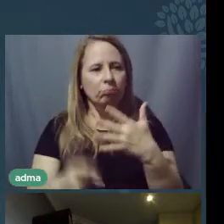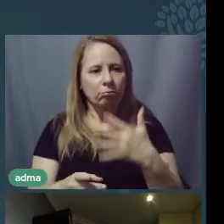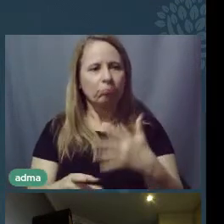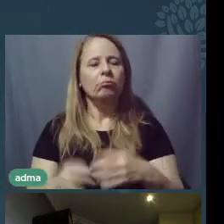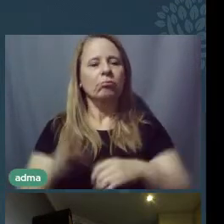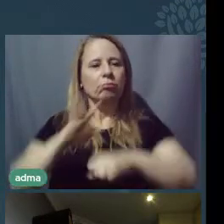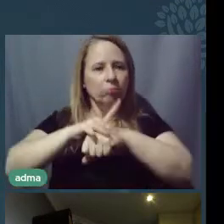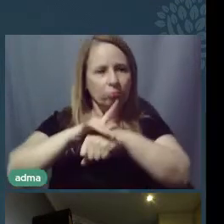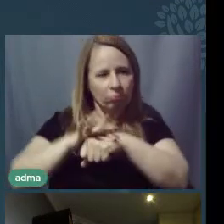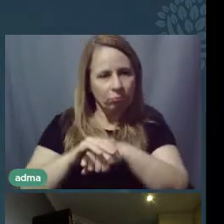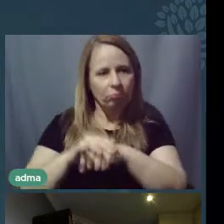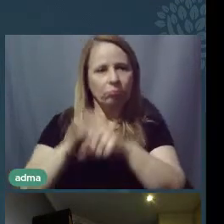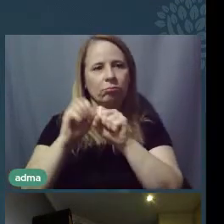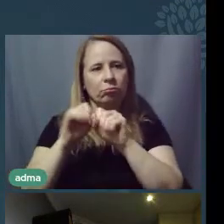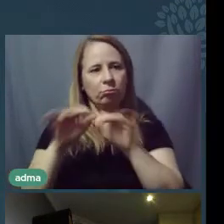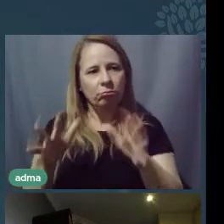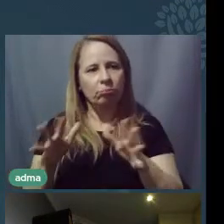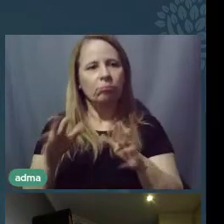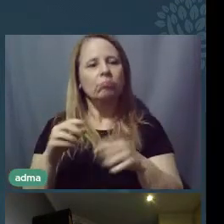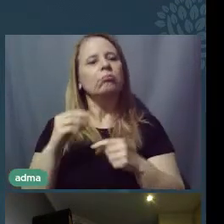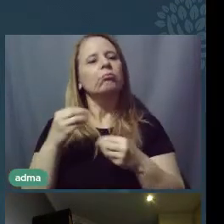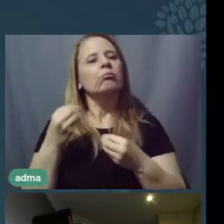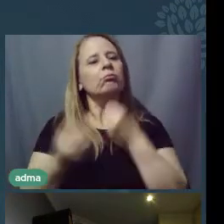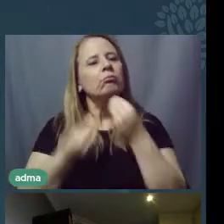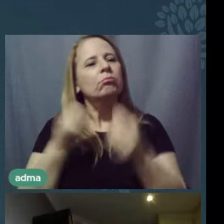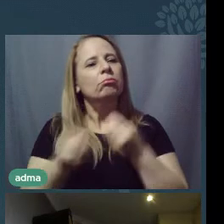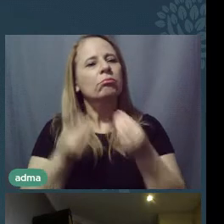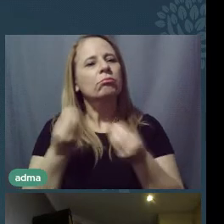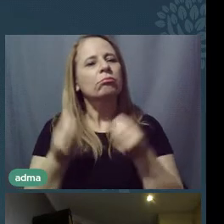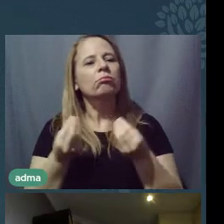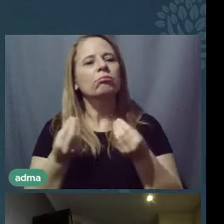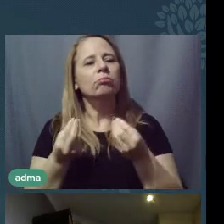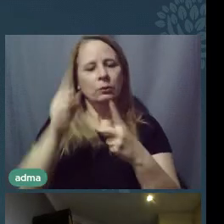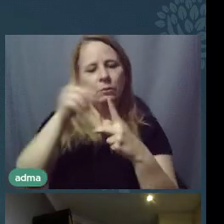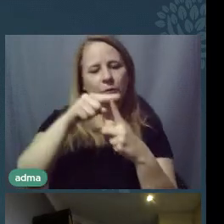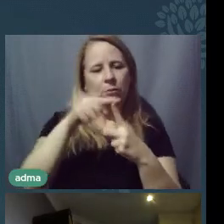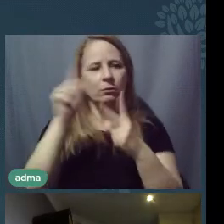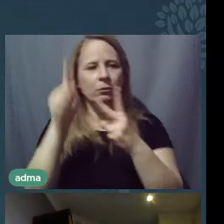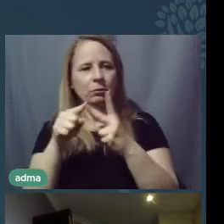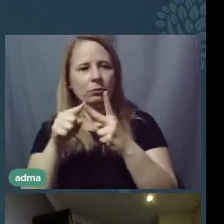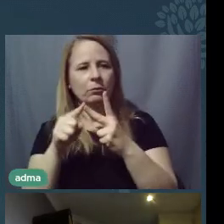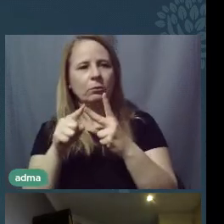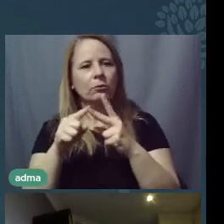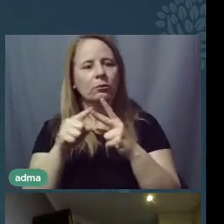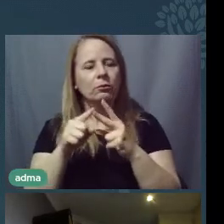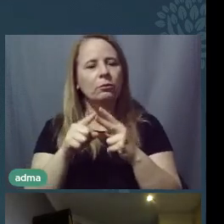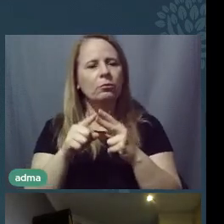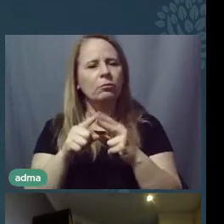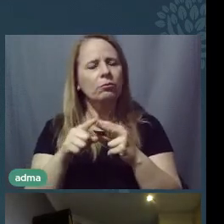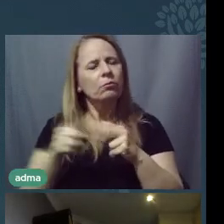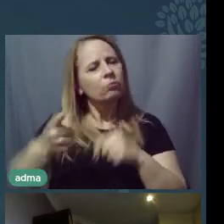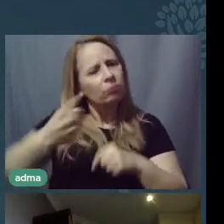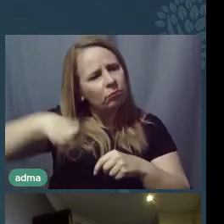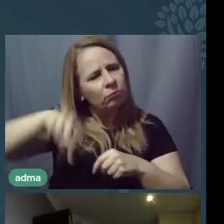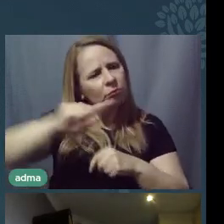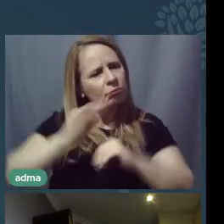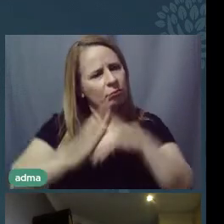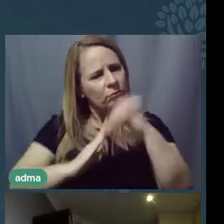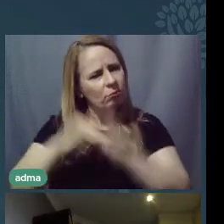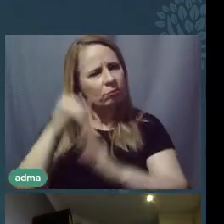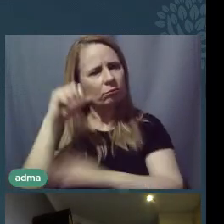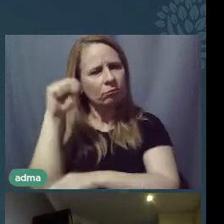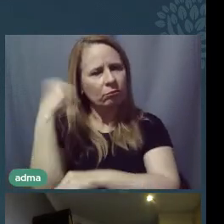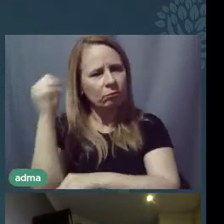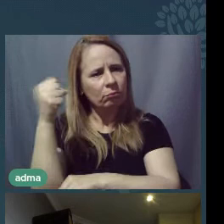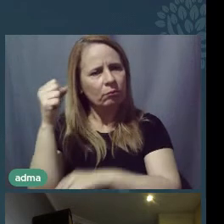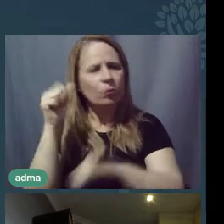epidemiologia, e dividir em dois momentos, porque, na verdade, a nossa atuação, ela modifica